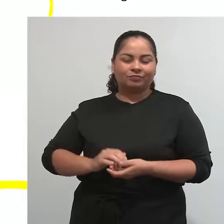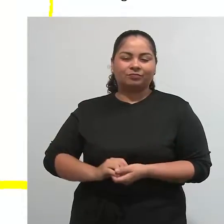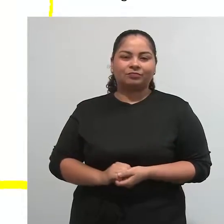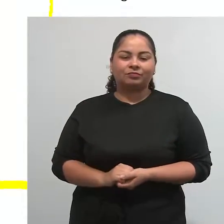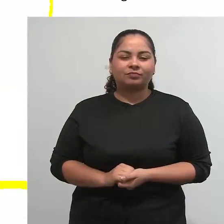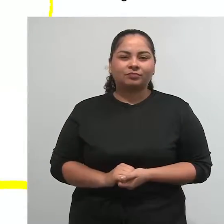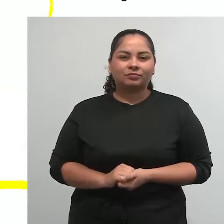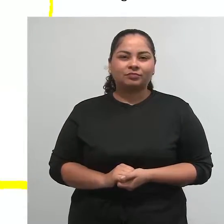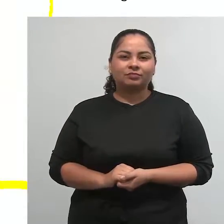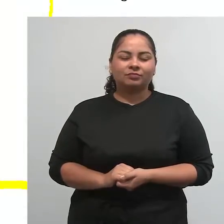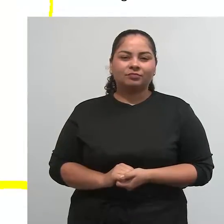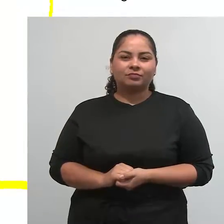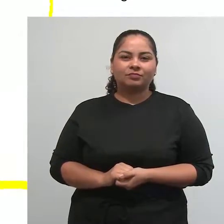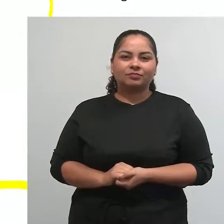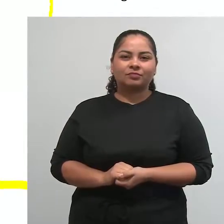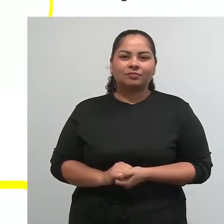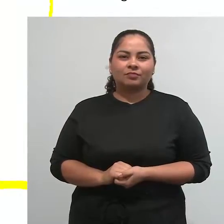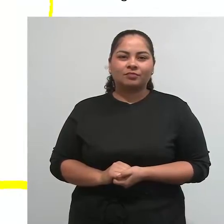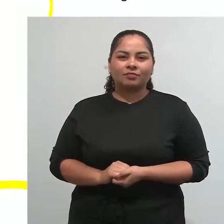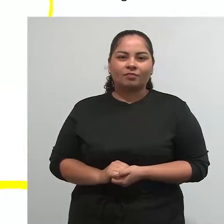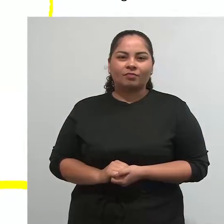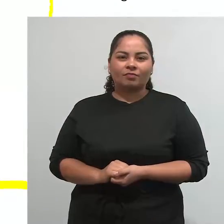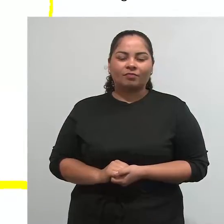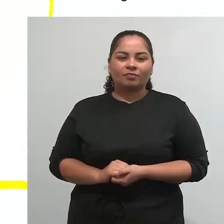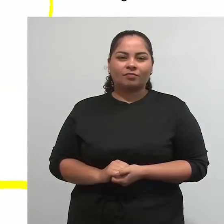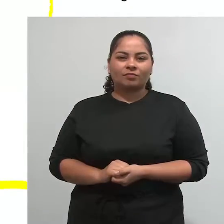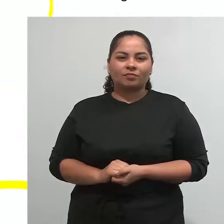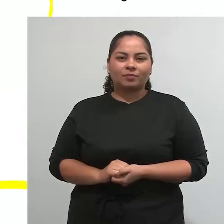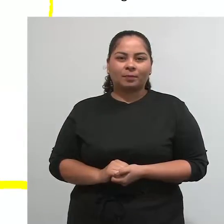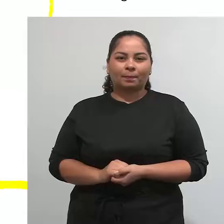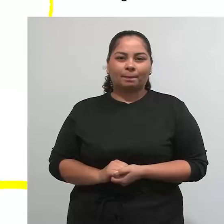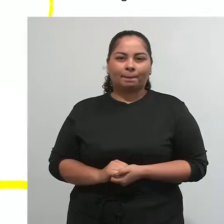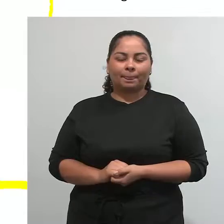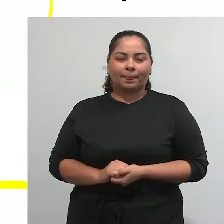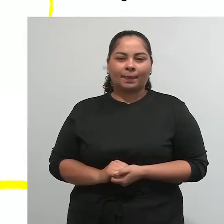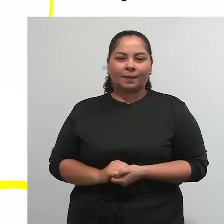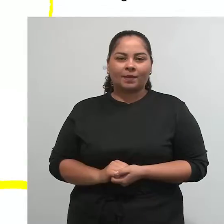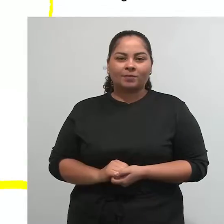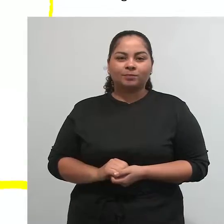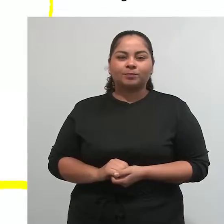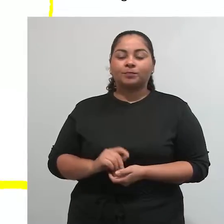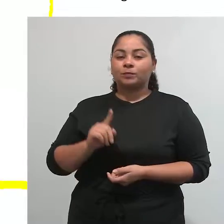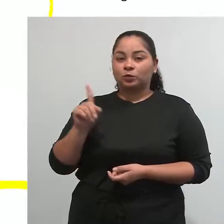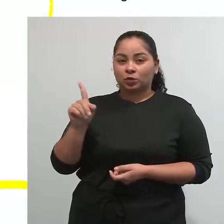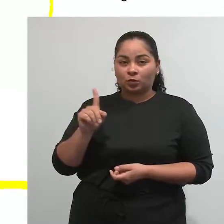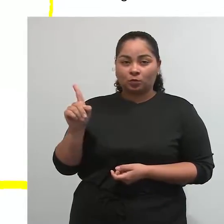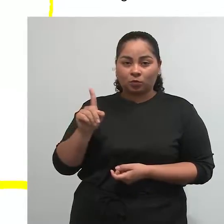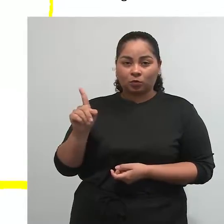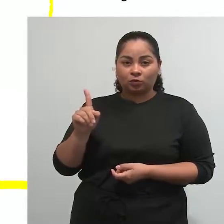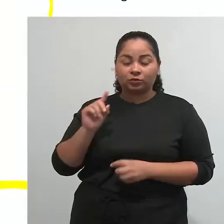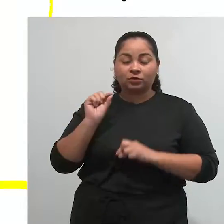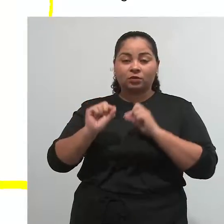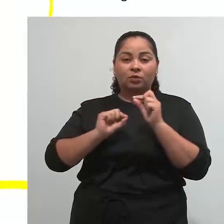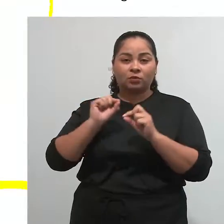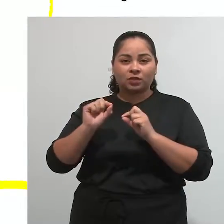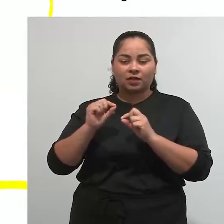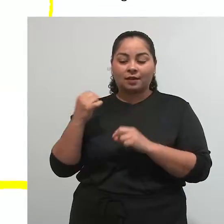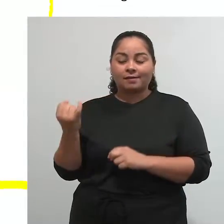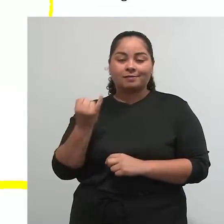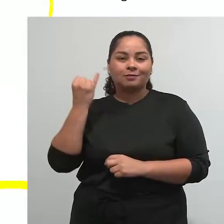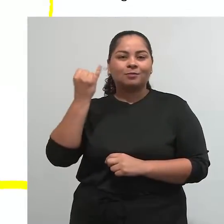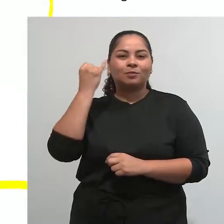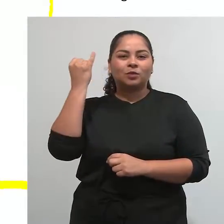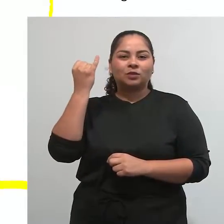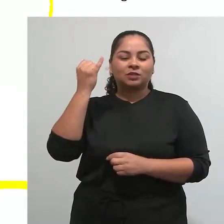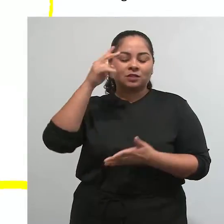dispensavelmente as práticas de leitura que assumam desde cedo, ainda na infância, papel fundamental na formação de futuros